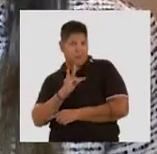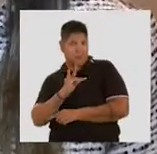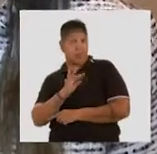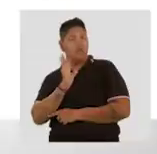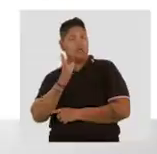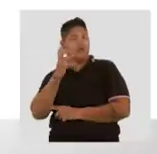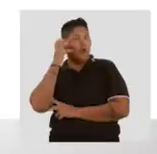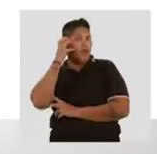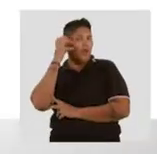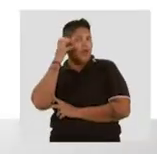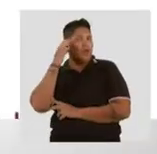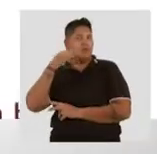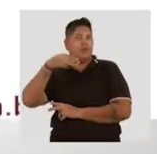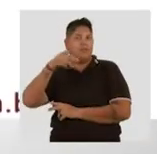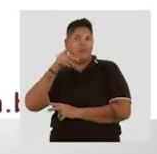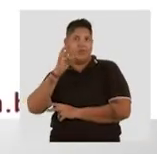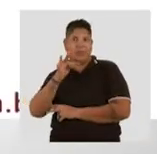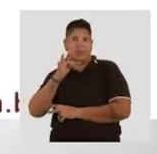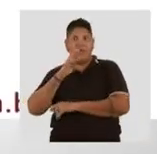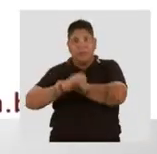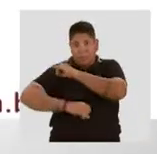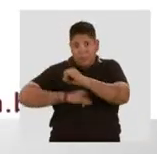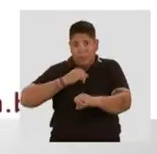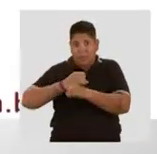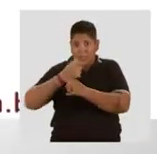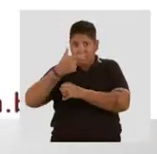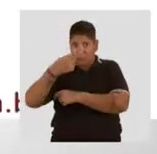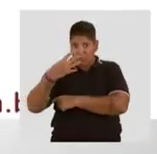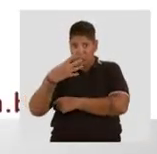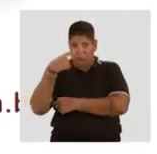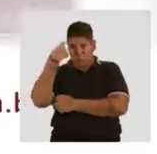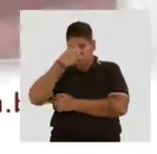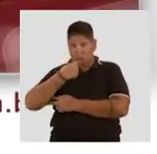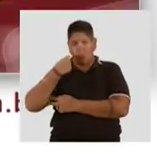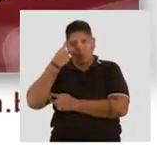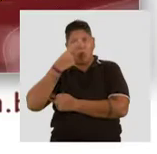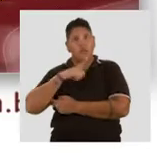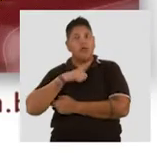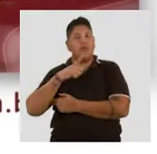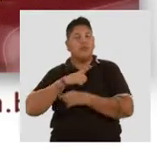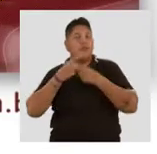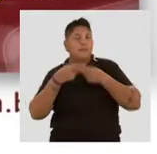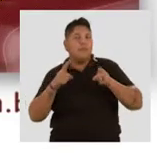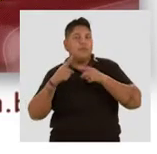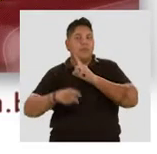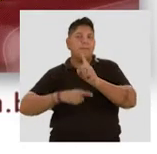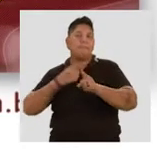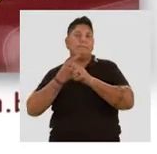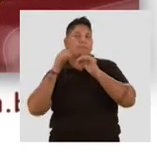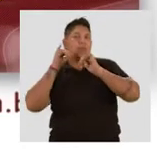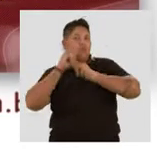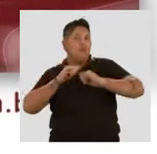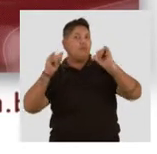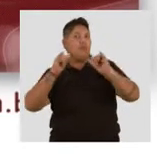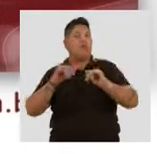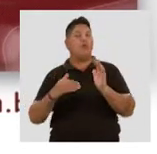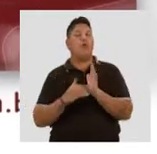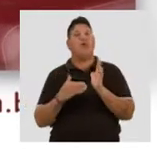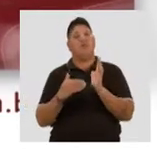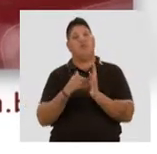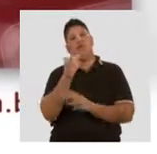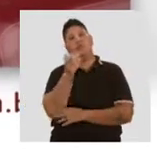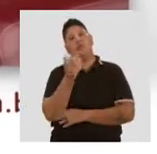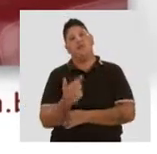do Trabalho. Já a rádio MPT, online 24 horas por dia, veicula música e informação. A